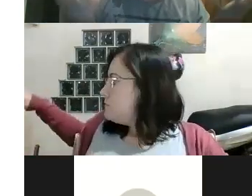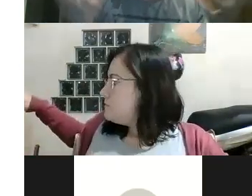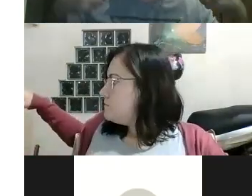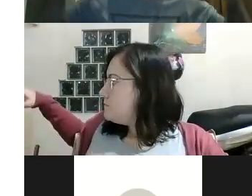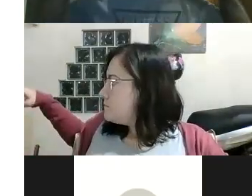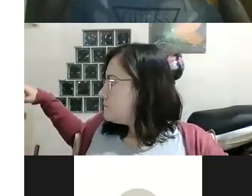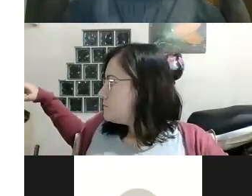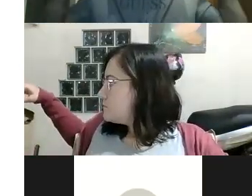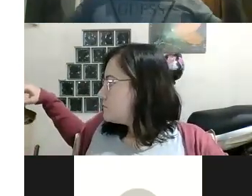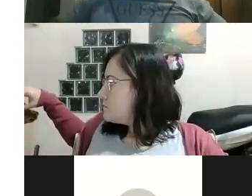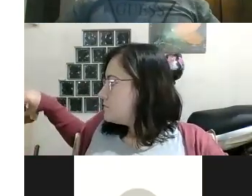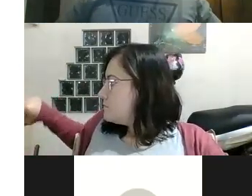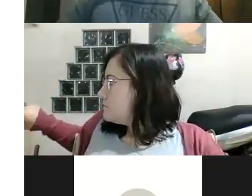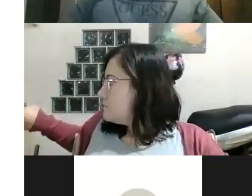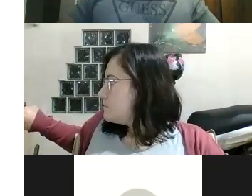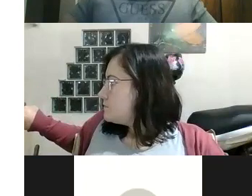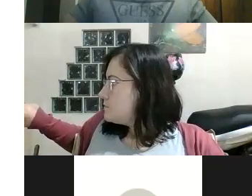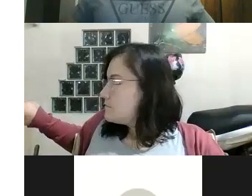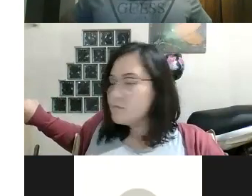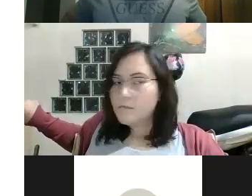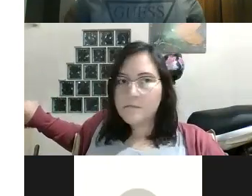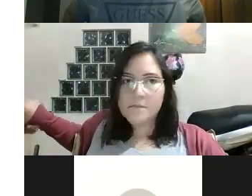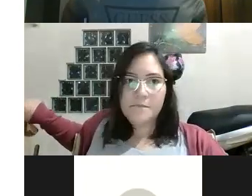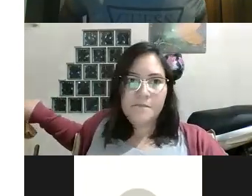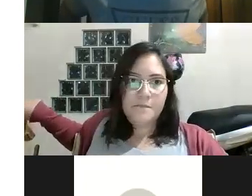entenderem o que é isso. Não adianta eu